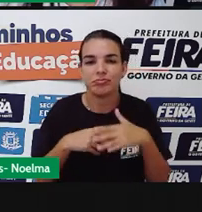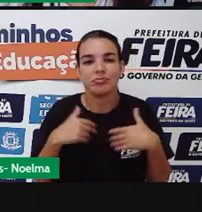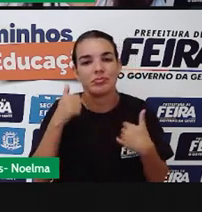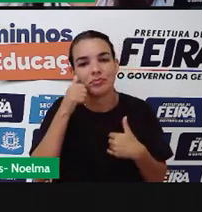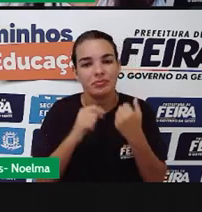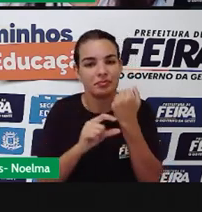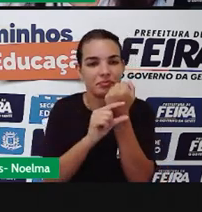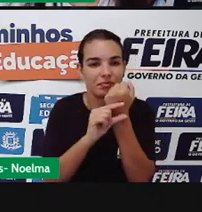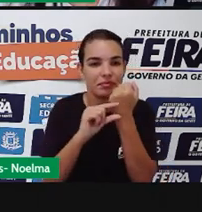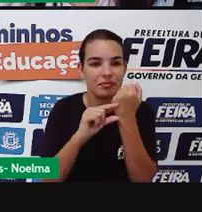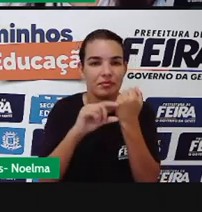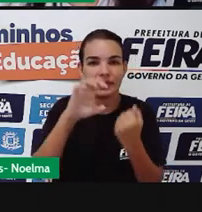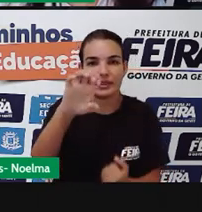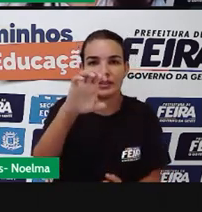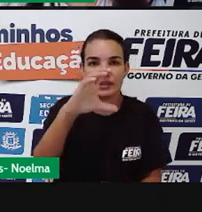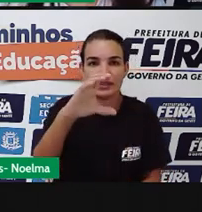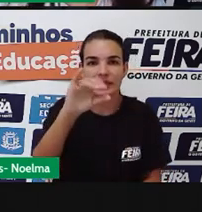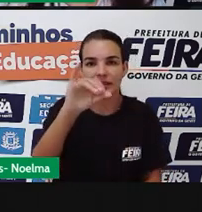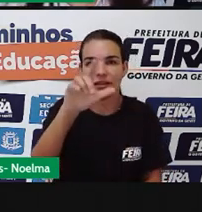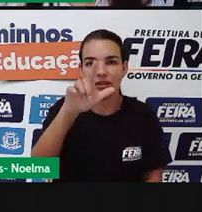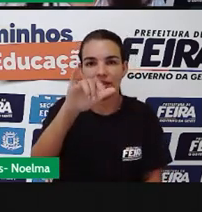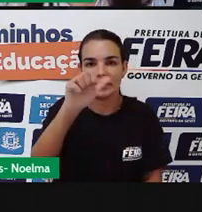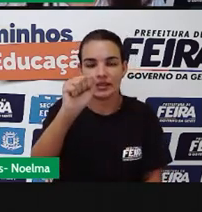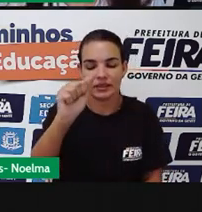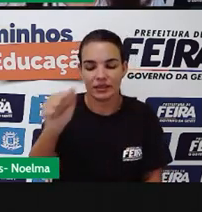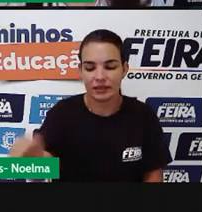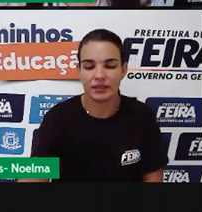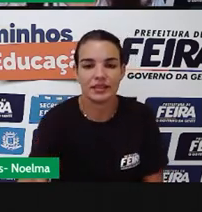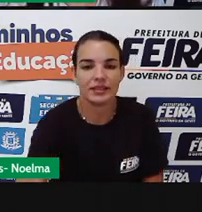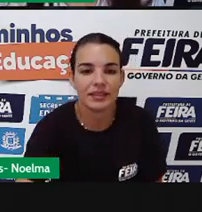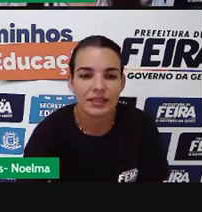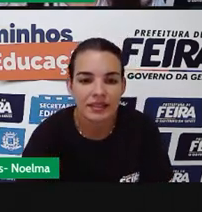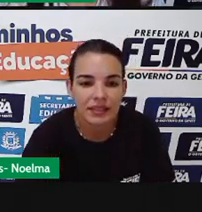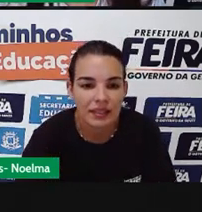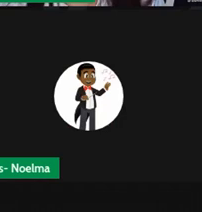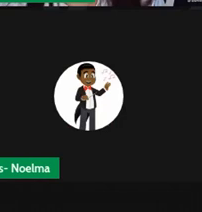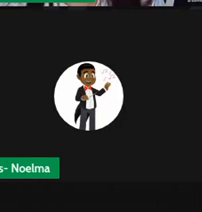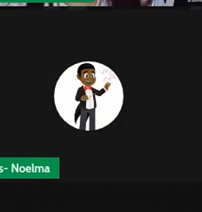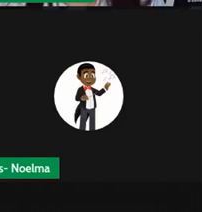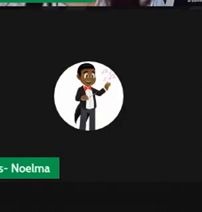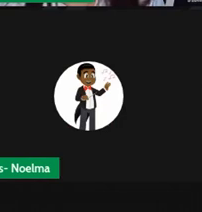Meirelles, né? Ou isto, ou aqui. Vamos ouvir?